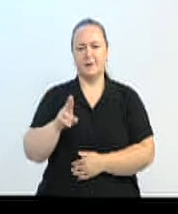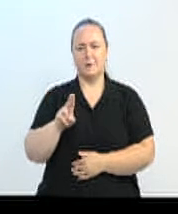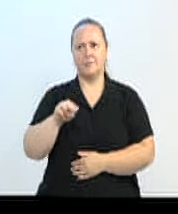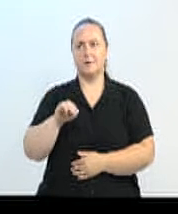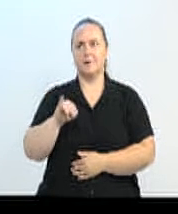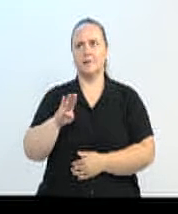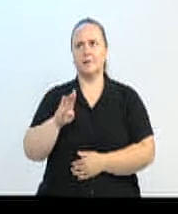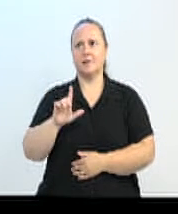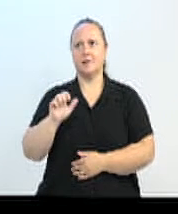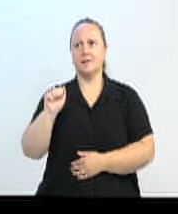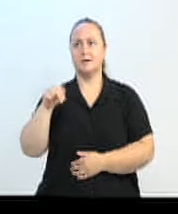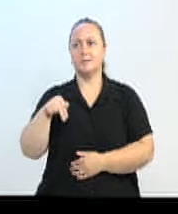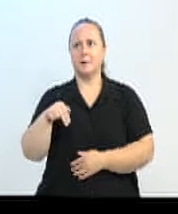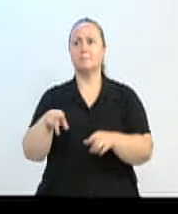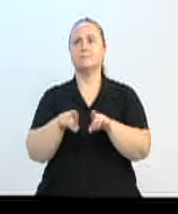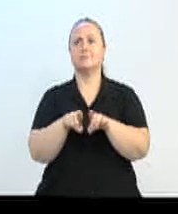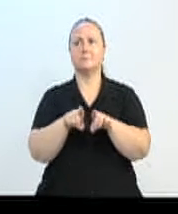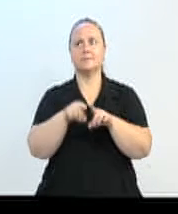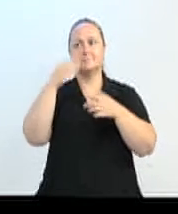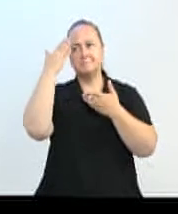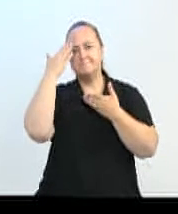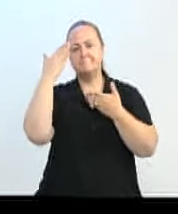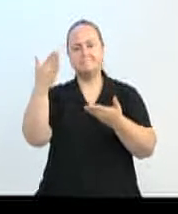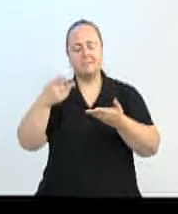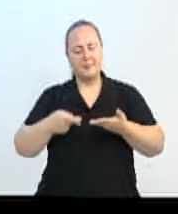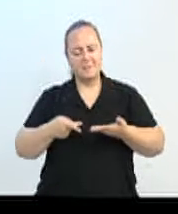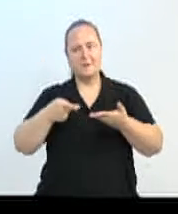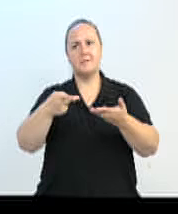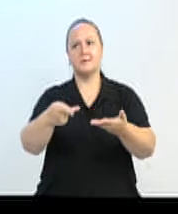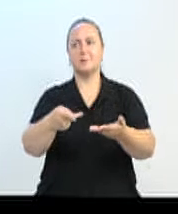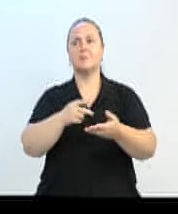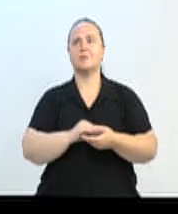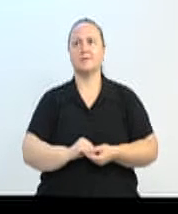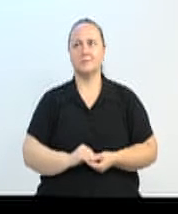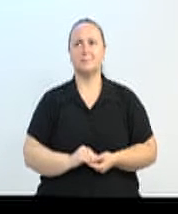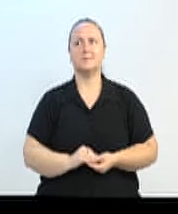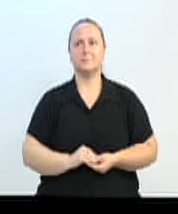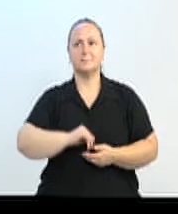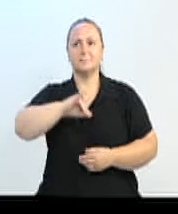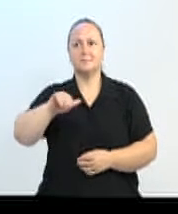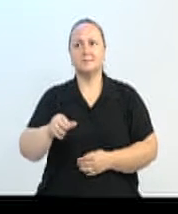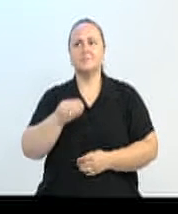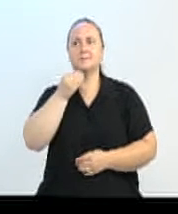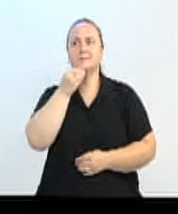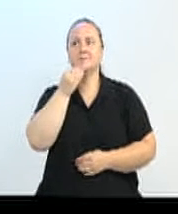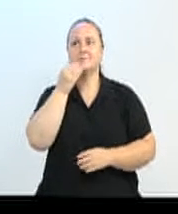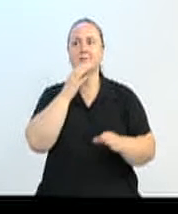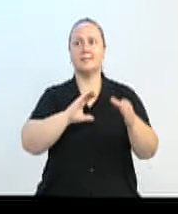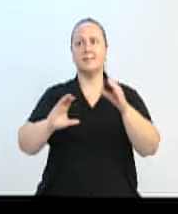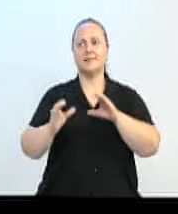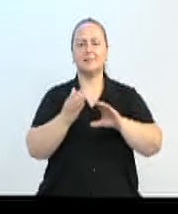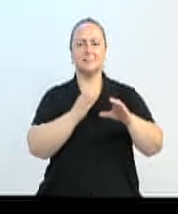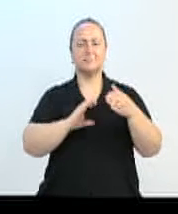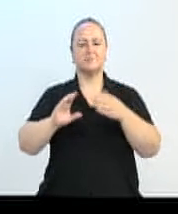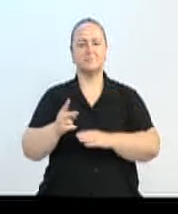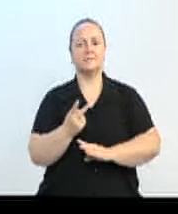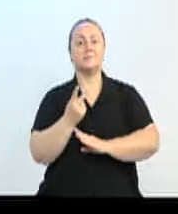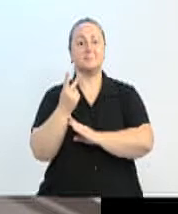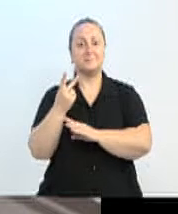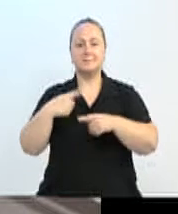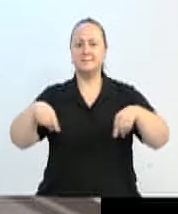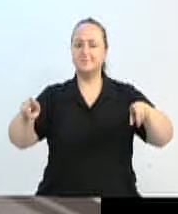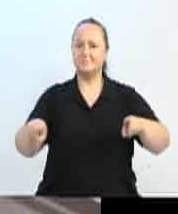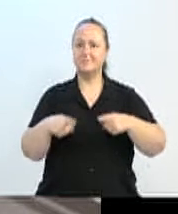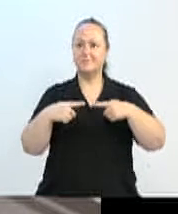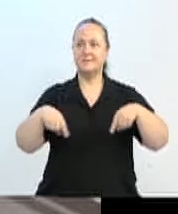jantar da Uniplan e eu quero agradecer pelo convite tive a oportunidade de cantar lá então as duas canções e